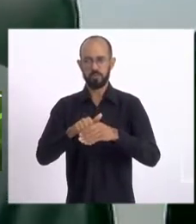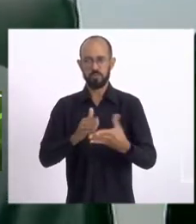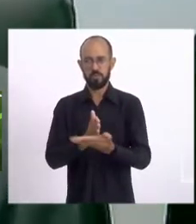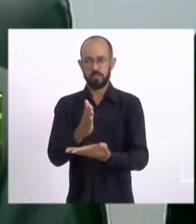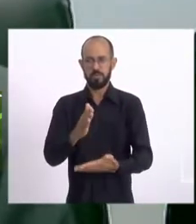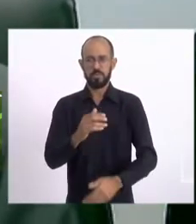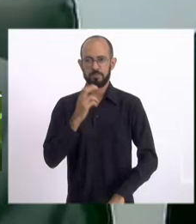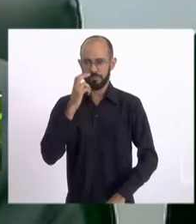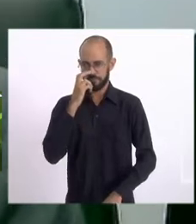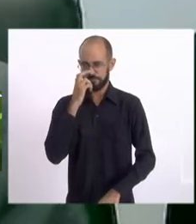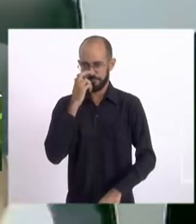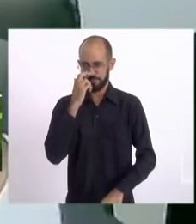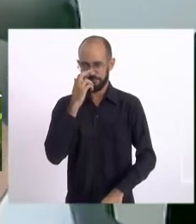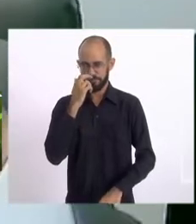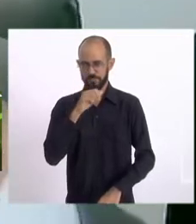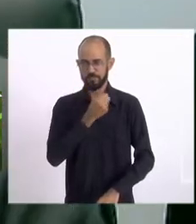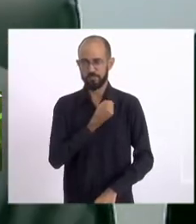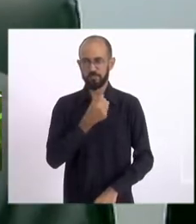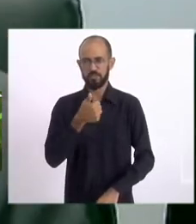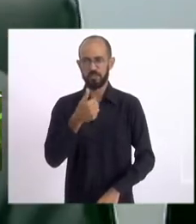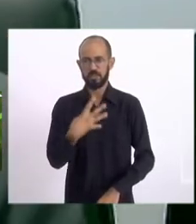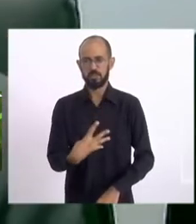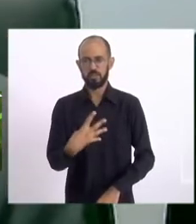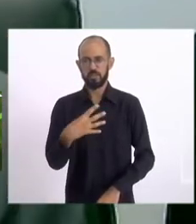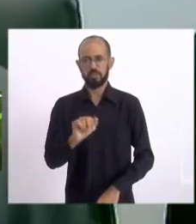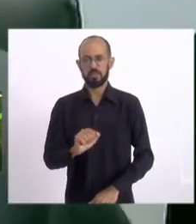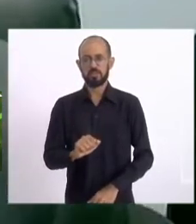aprovado. 14, projeto de lei